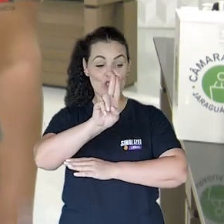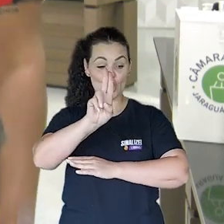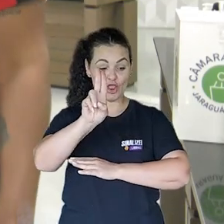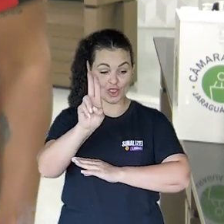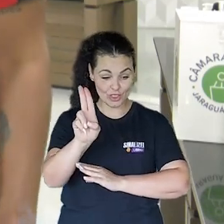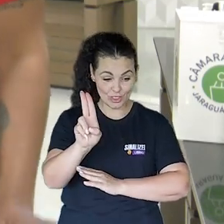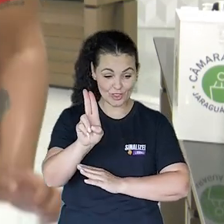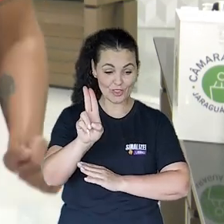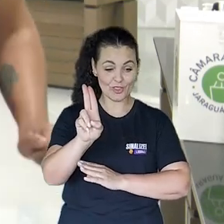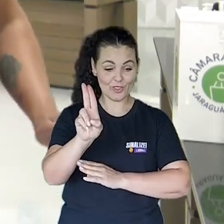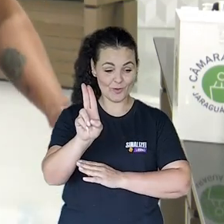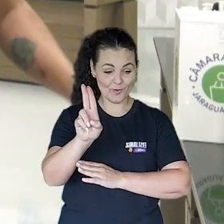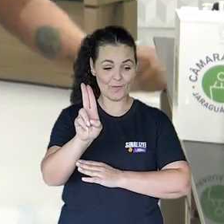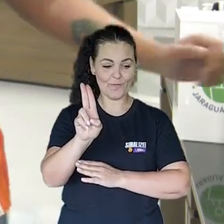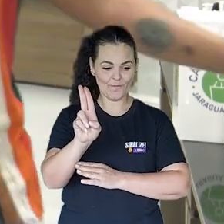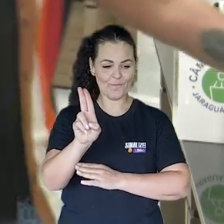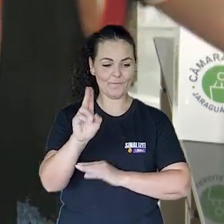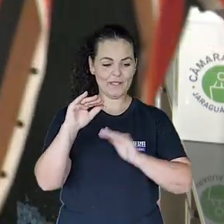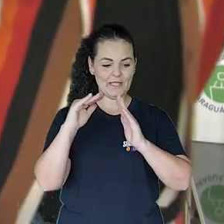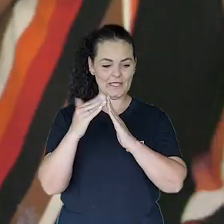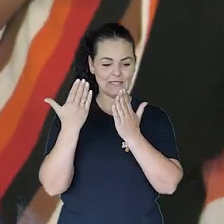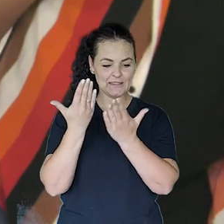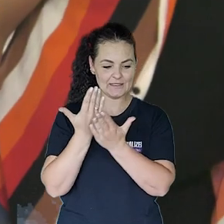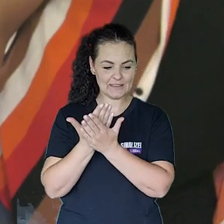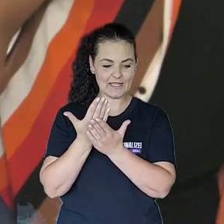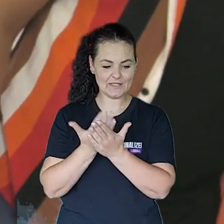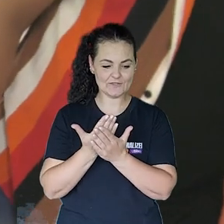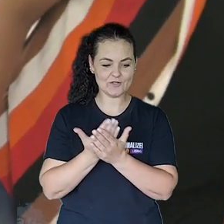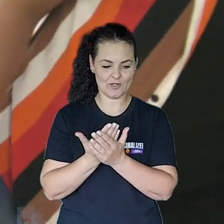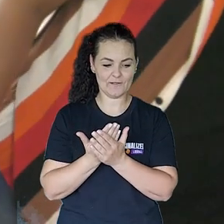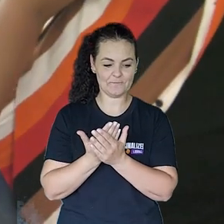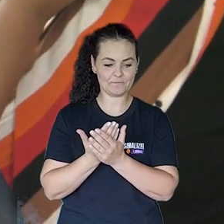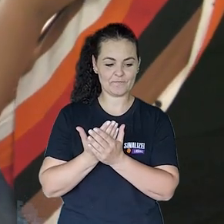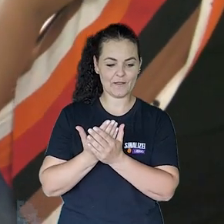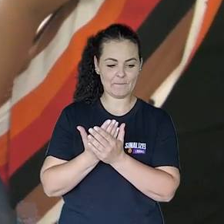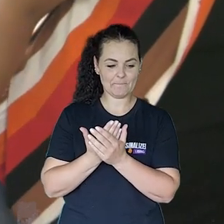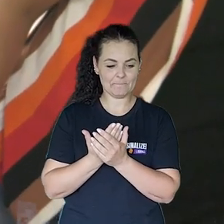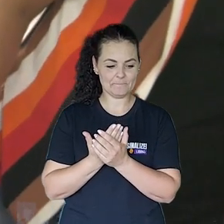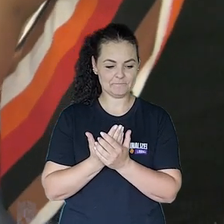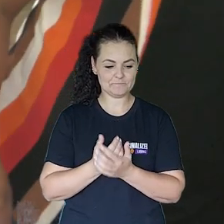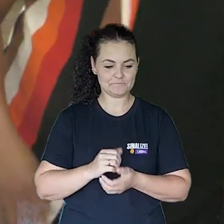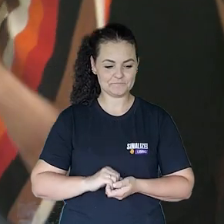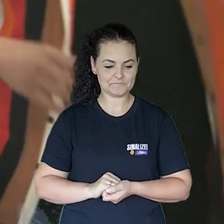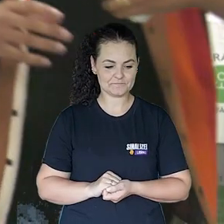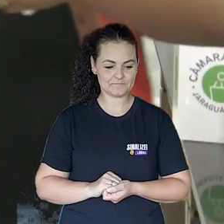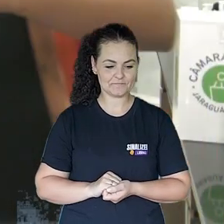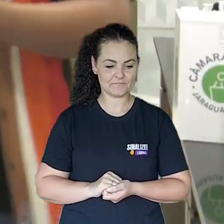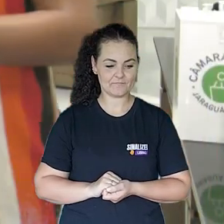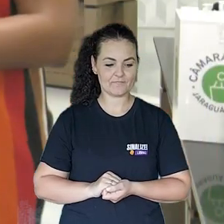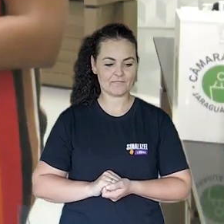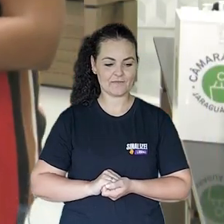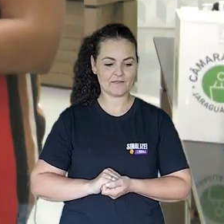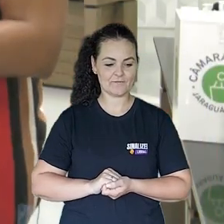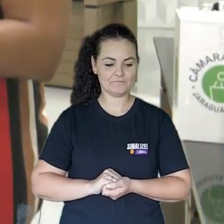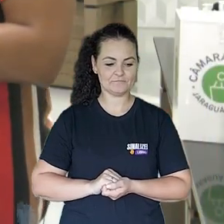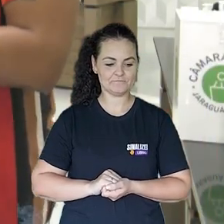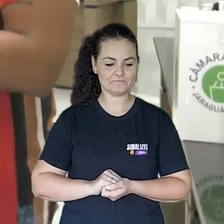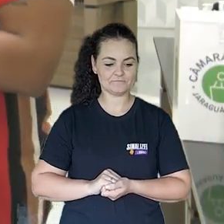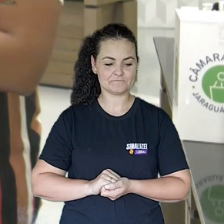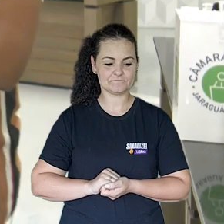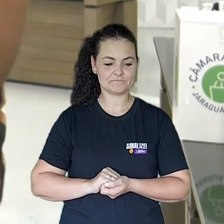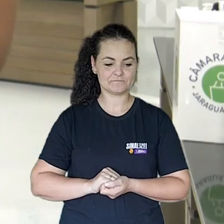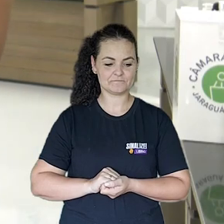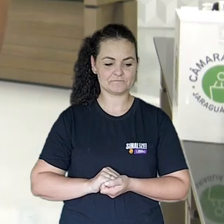Nós vamos relembrar, então, vamos. André, todas as escolas, então, as 11 escolas que farão parte do programa Vereador Mirim no ano